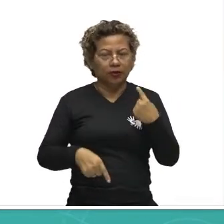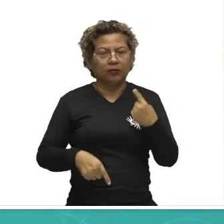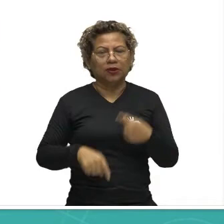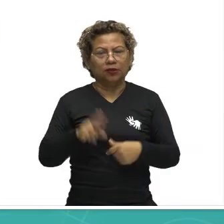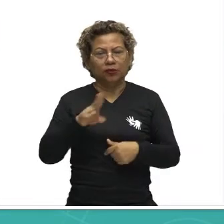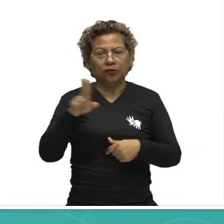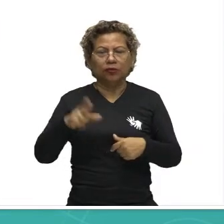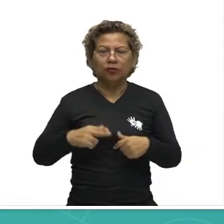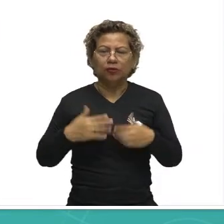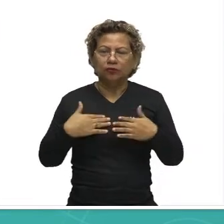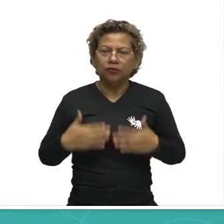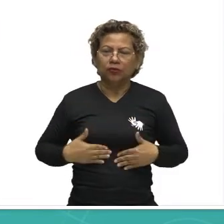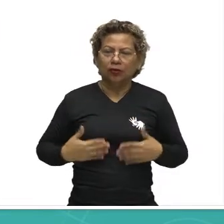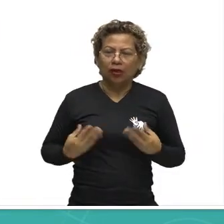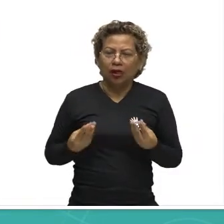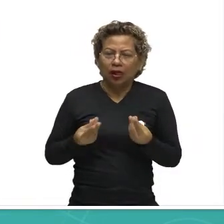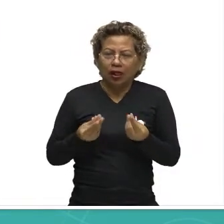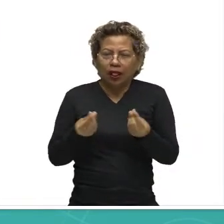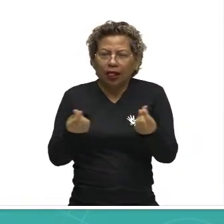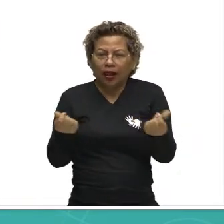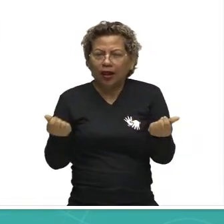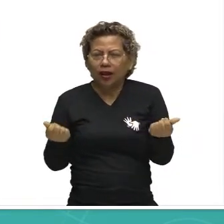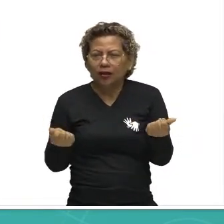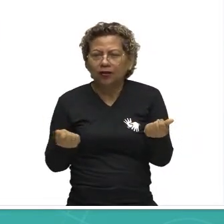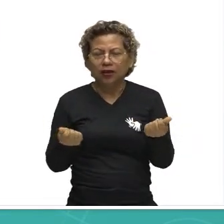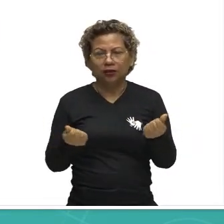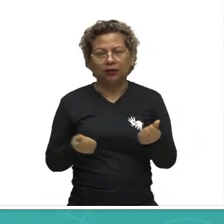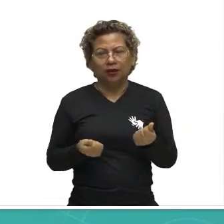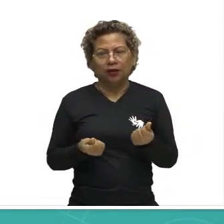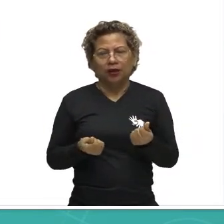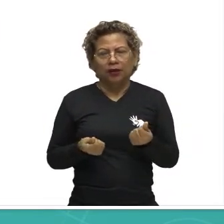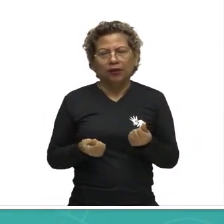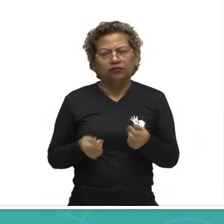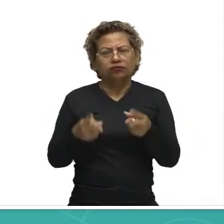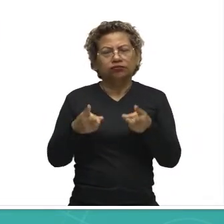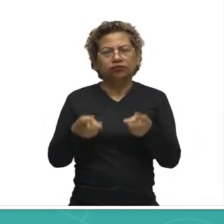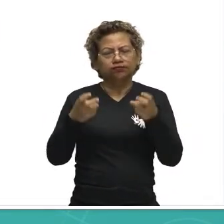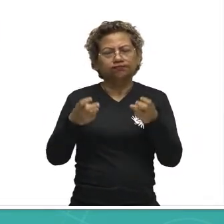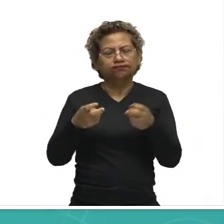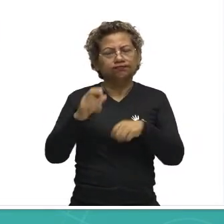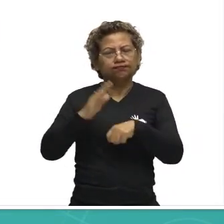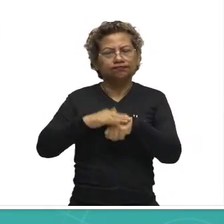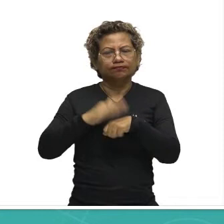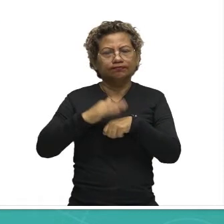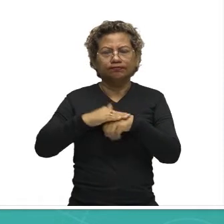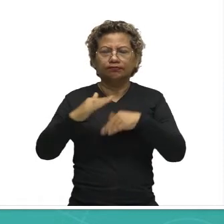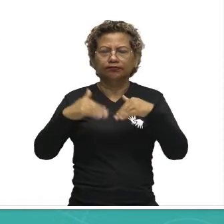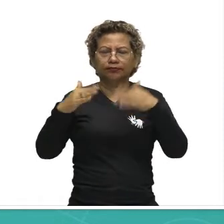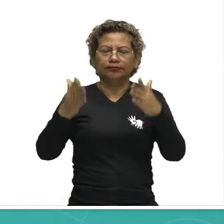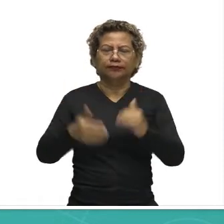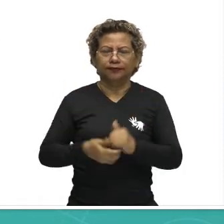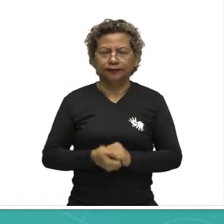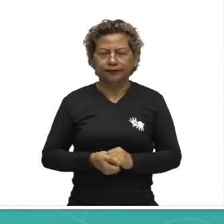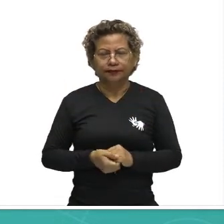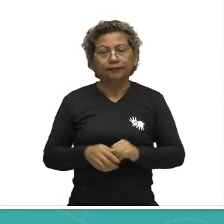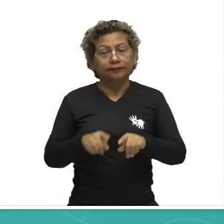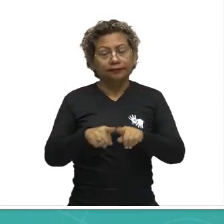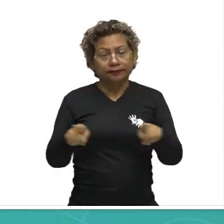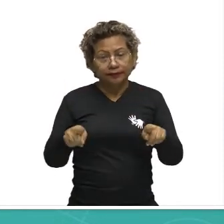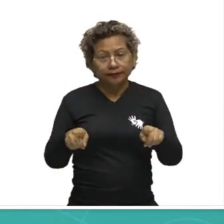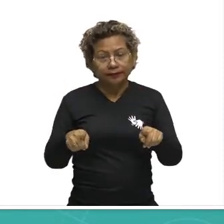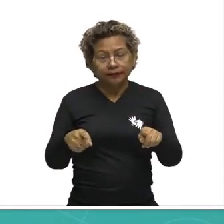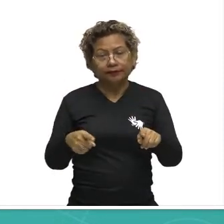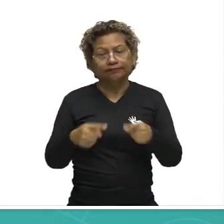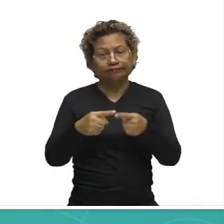viram que a questão artística, a questão cultural falava muito mais. Certo? Então, o cancan também foi proibido, mas depois, hoje